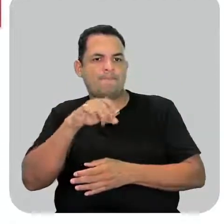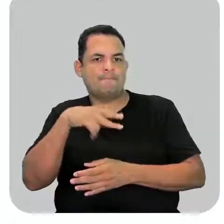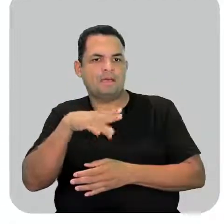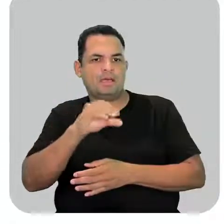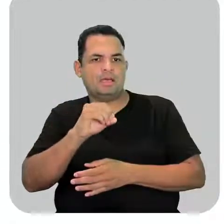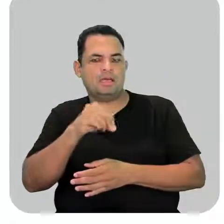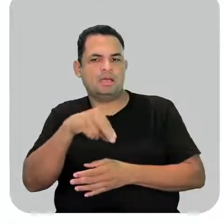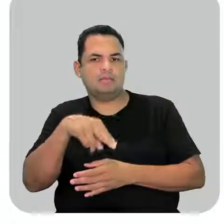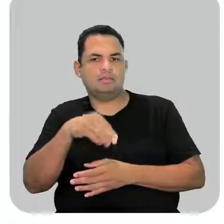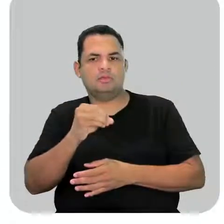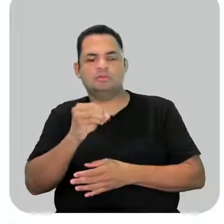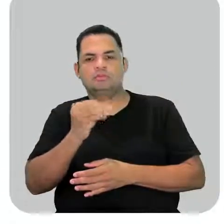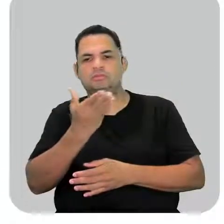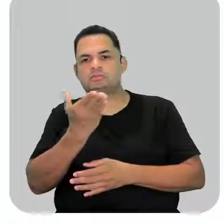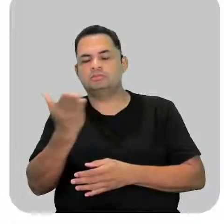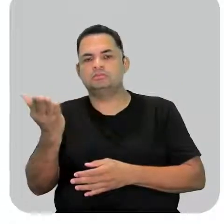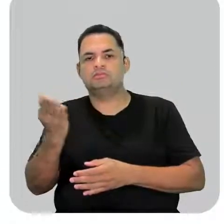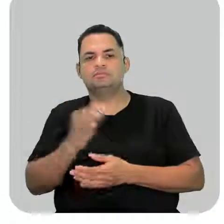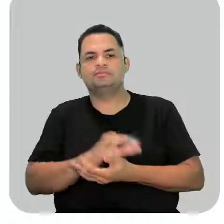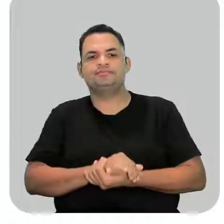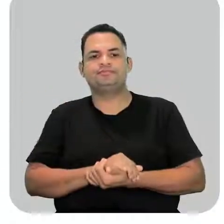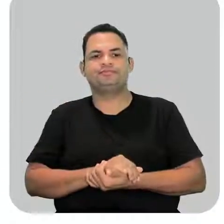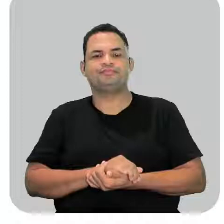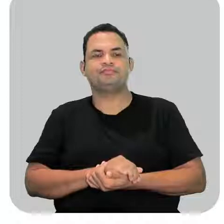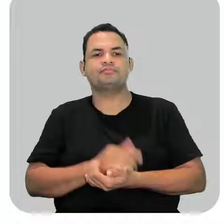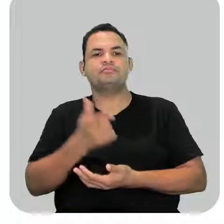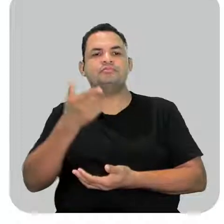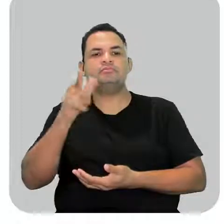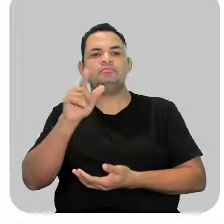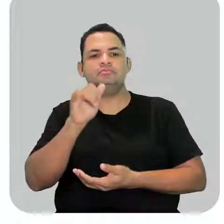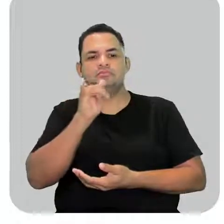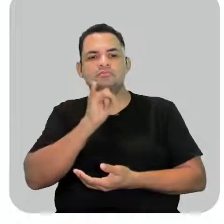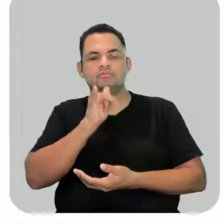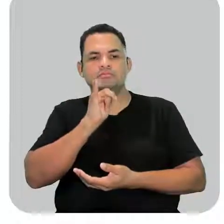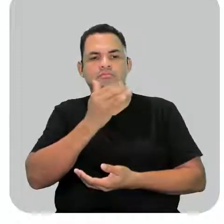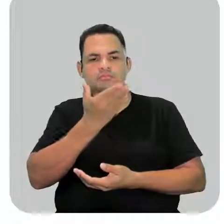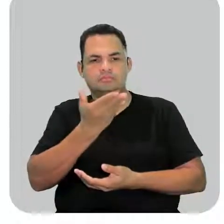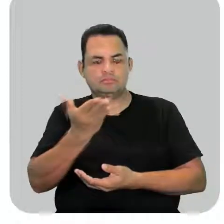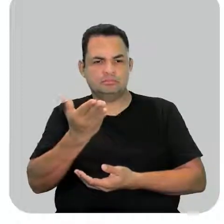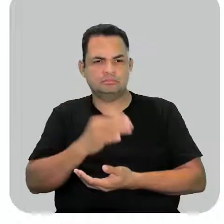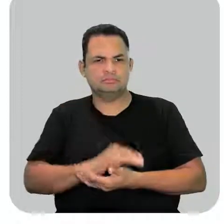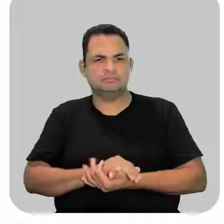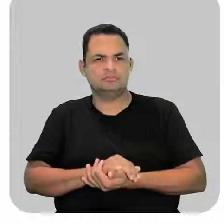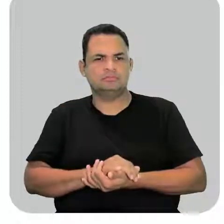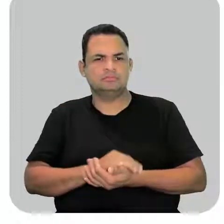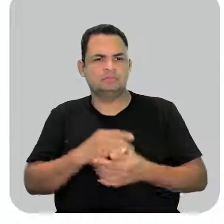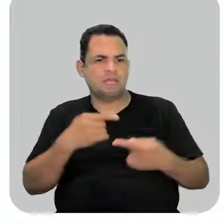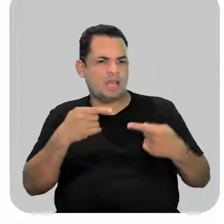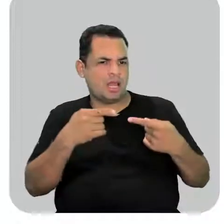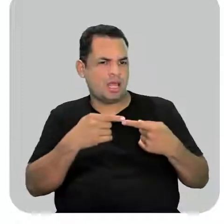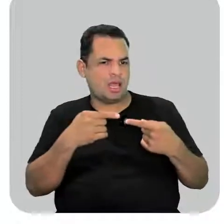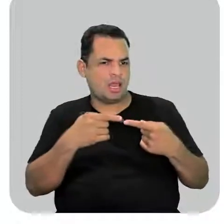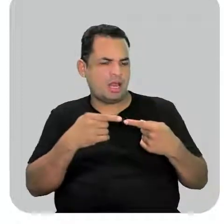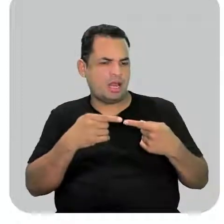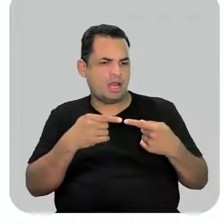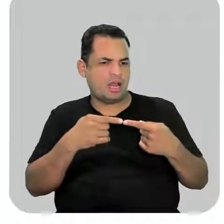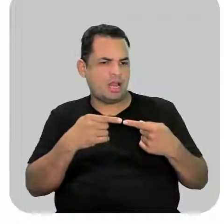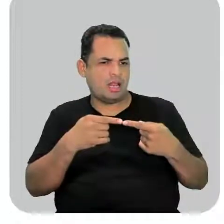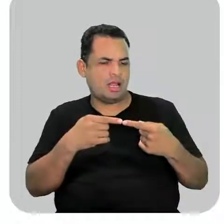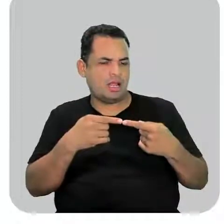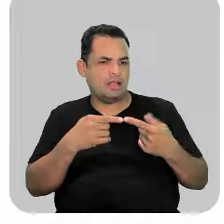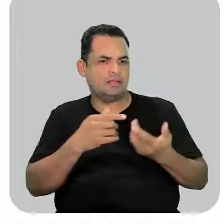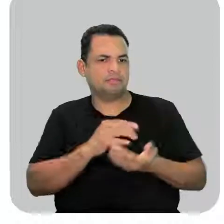fica nitropropano. Olha outro exemplo. O nitro está aqui ligado